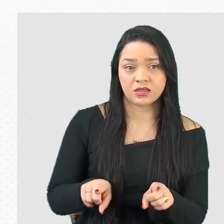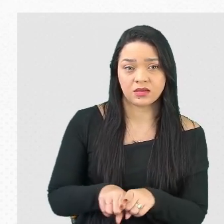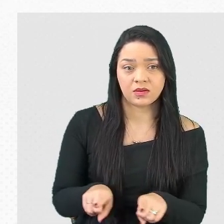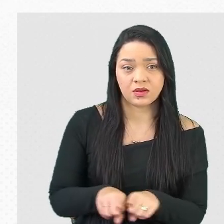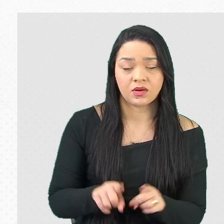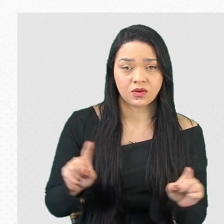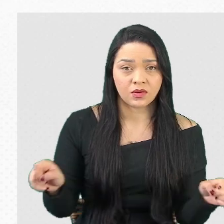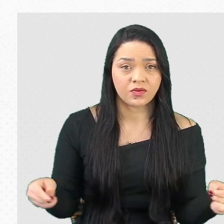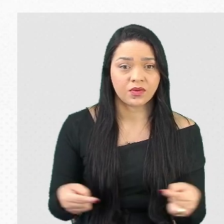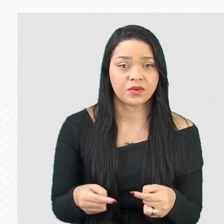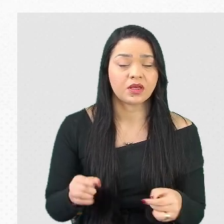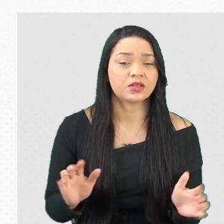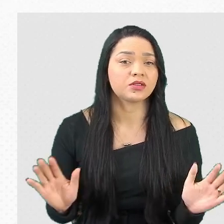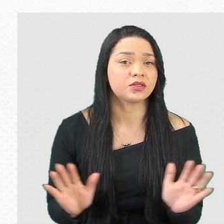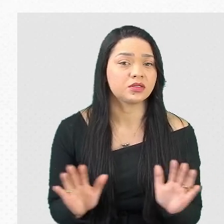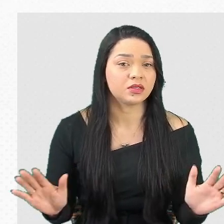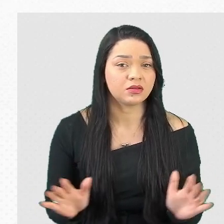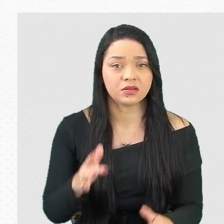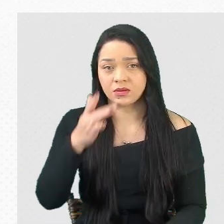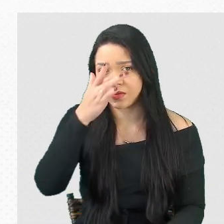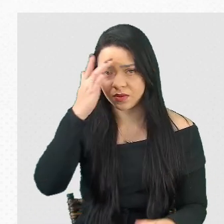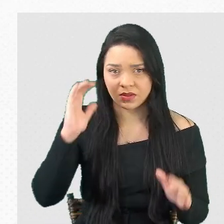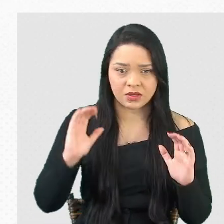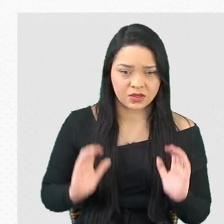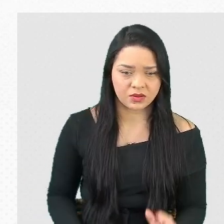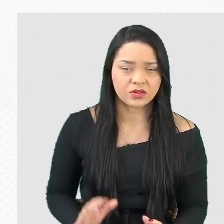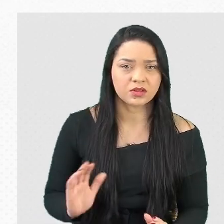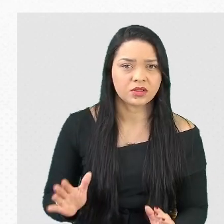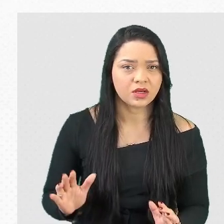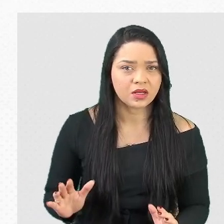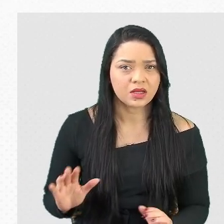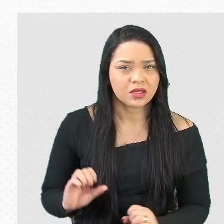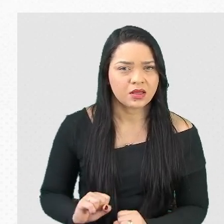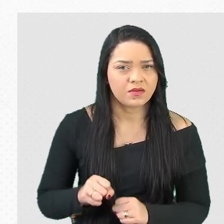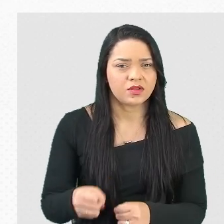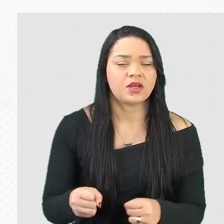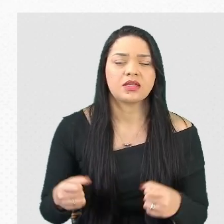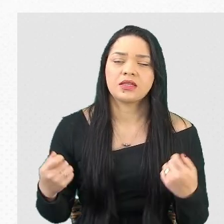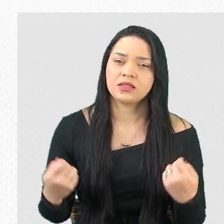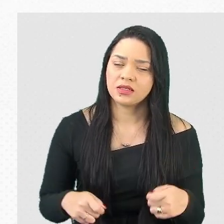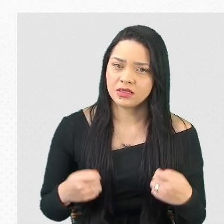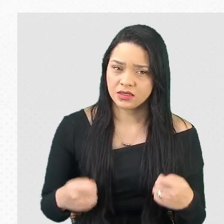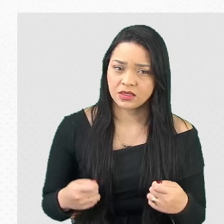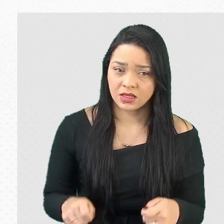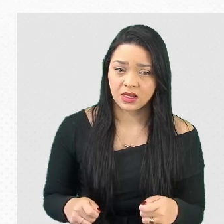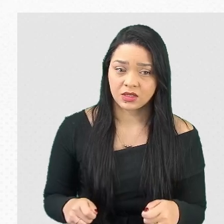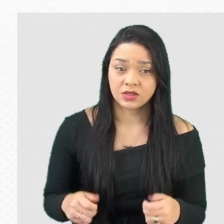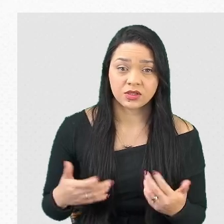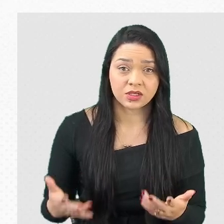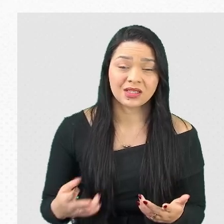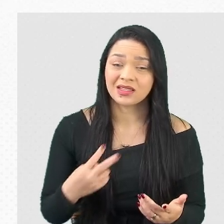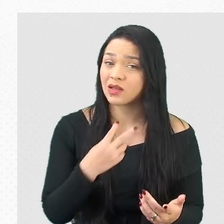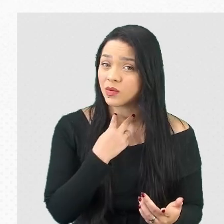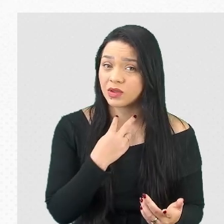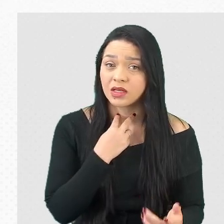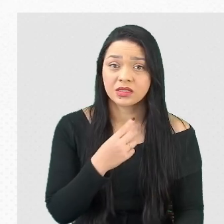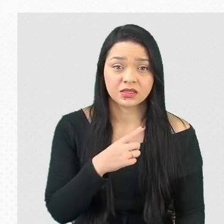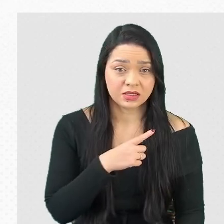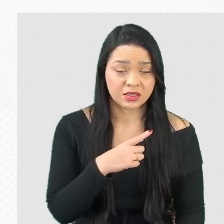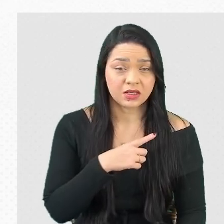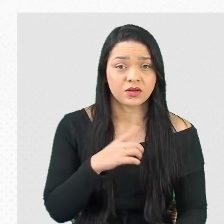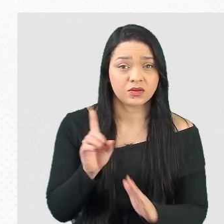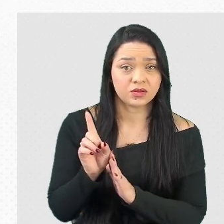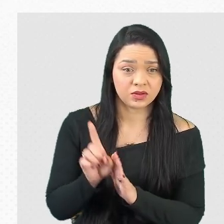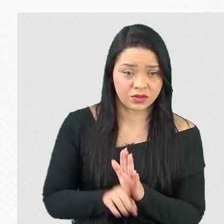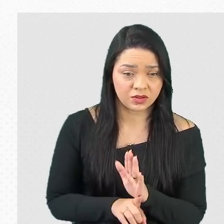as suas necessidades, não com a dos cidadãos, já que ele defendia a necessidade, né, de que cada cidadão pudesse ter os seus